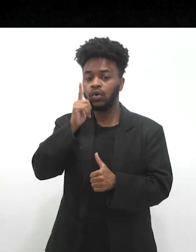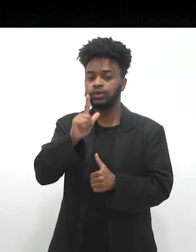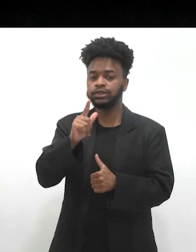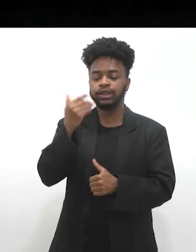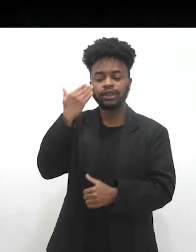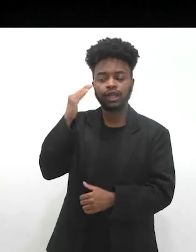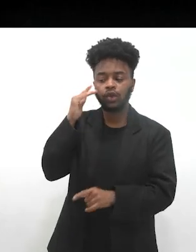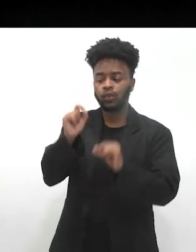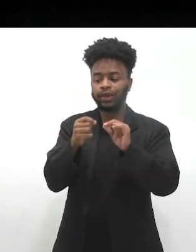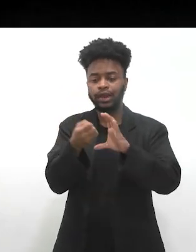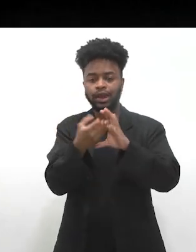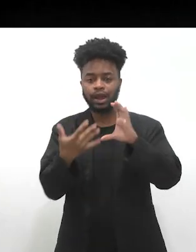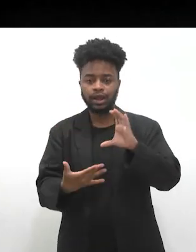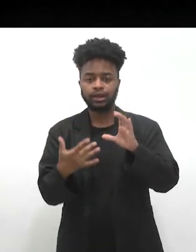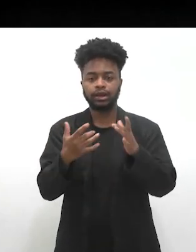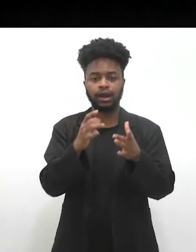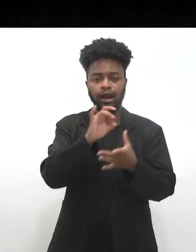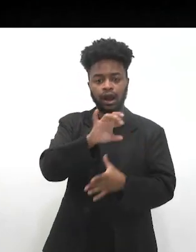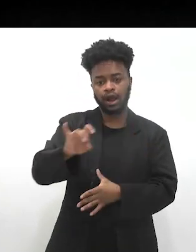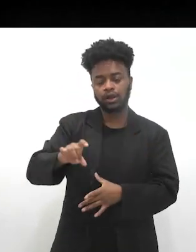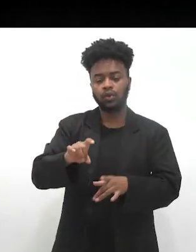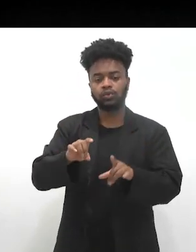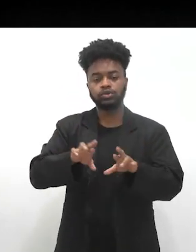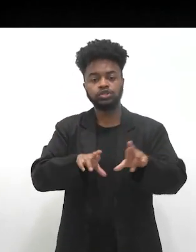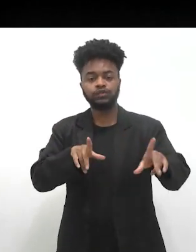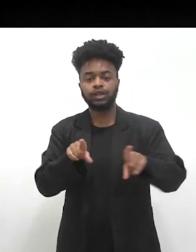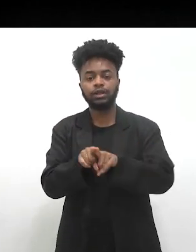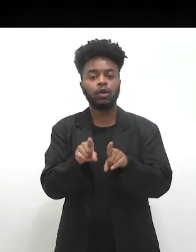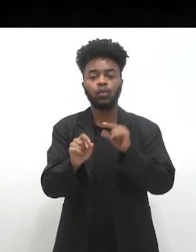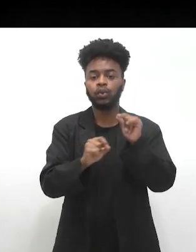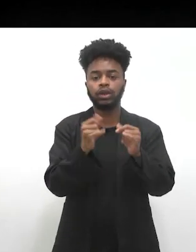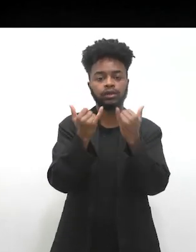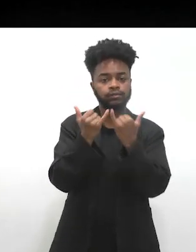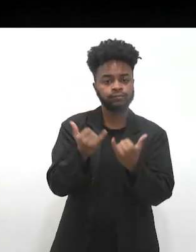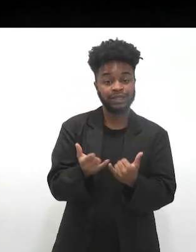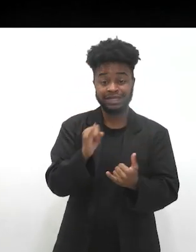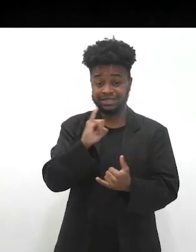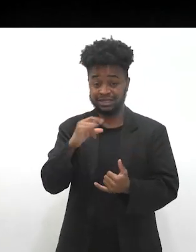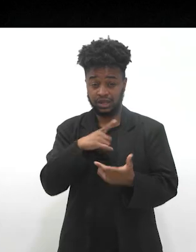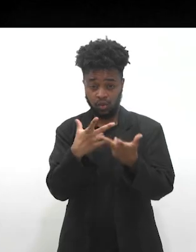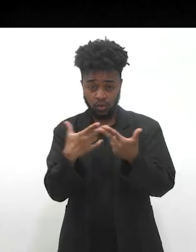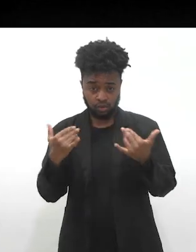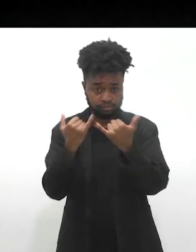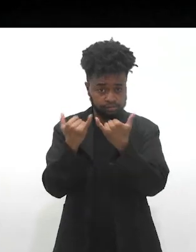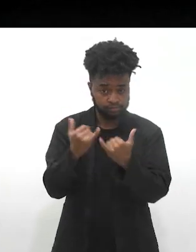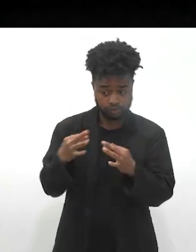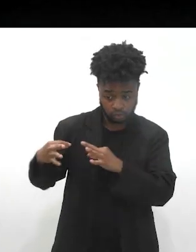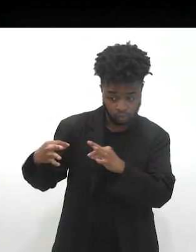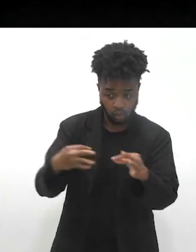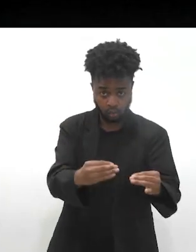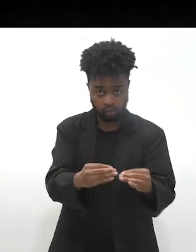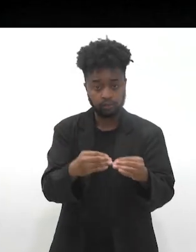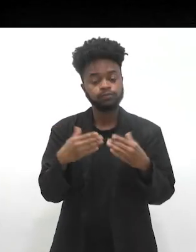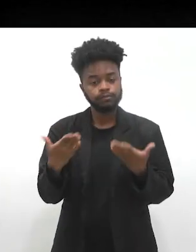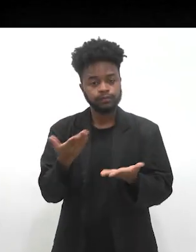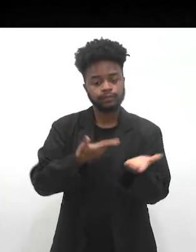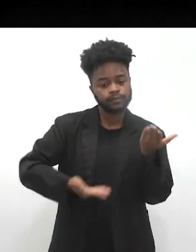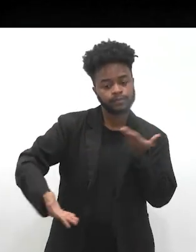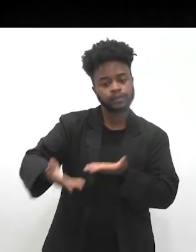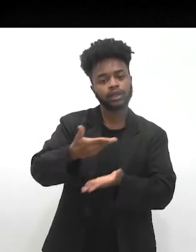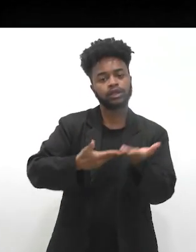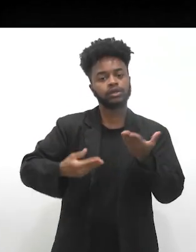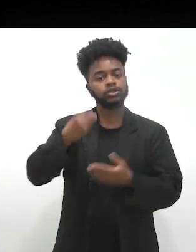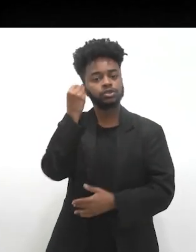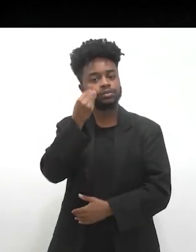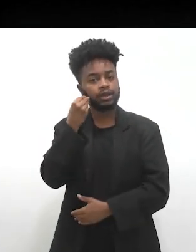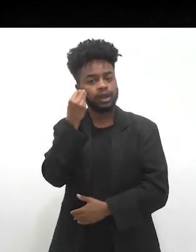nossas peculiaridades e também as nossas similaridades. E quando tem algo que é similar a todos nós